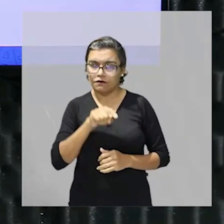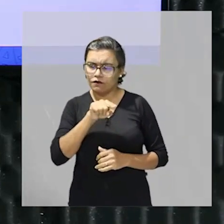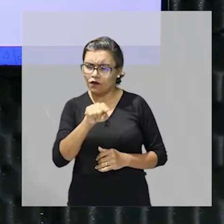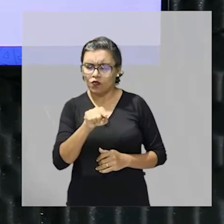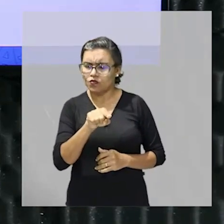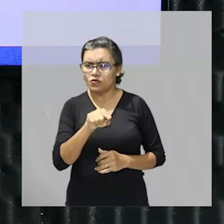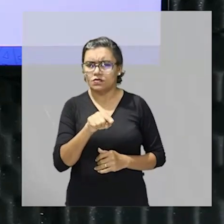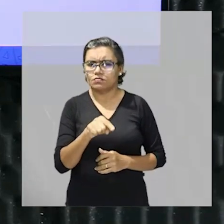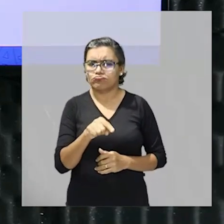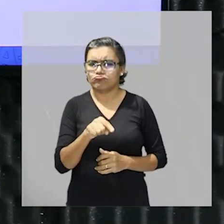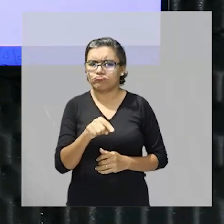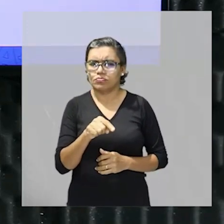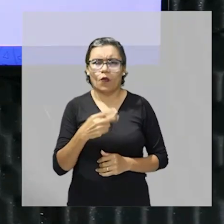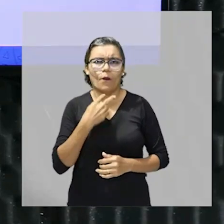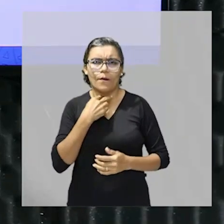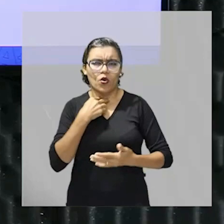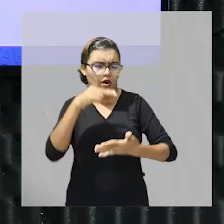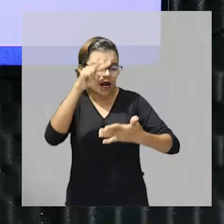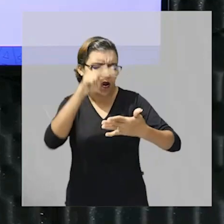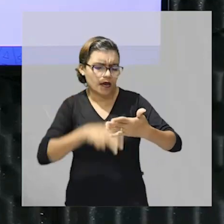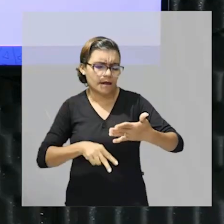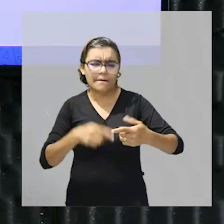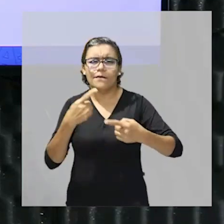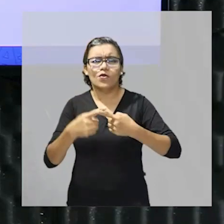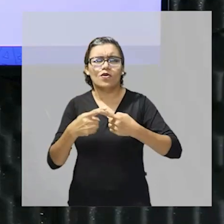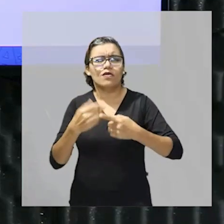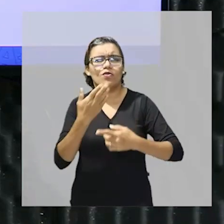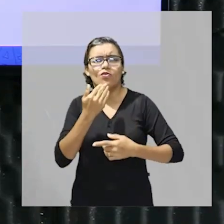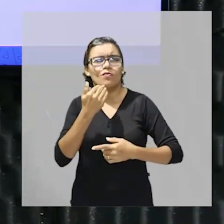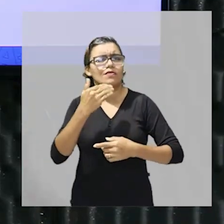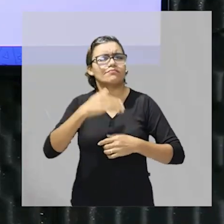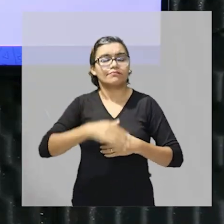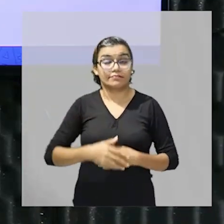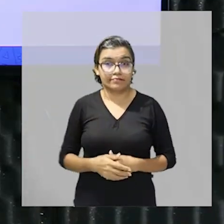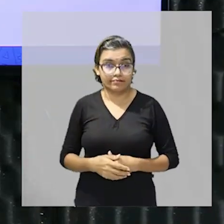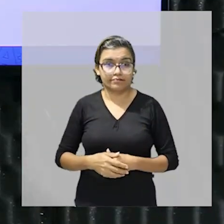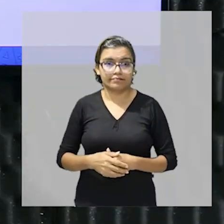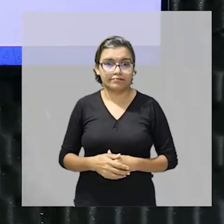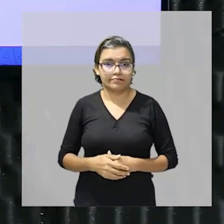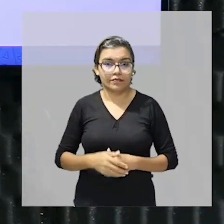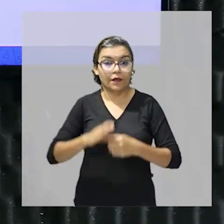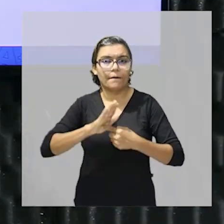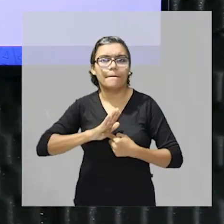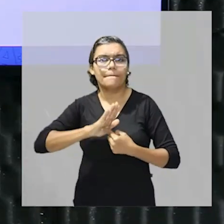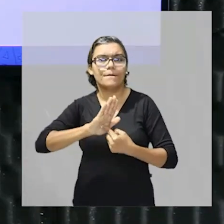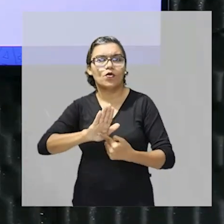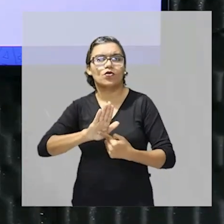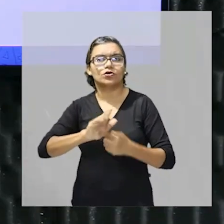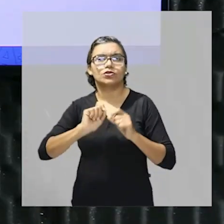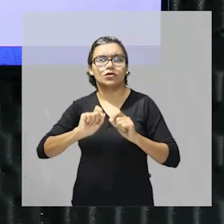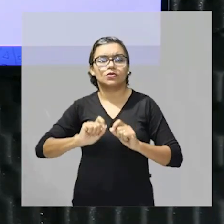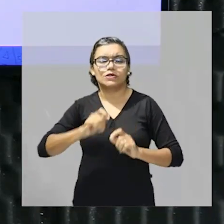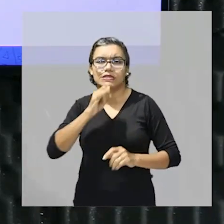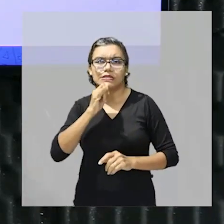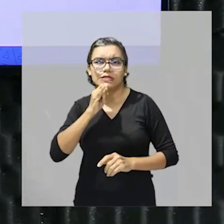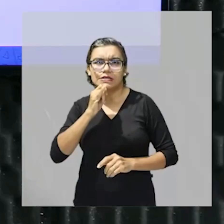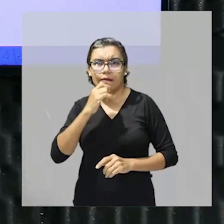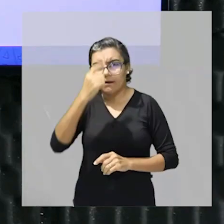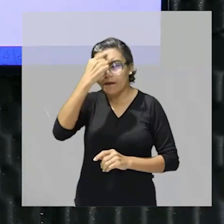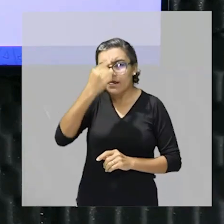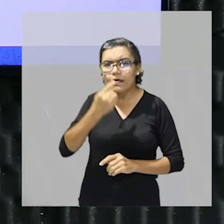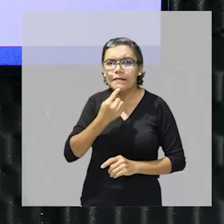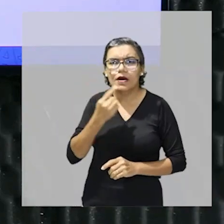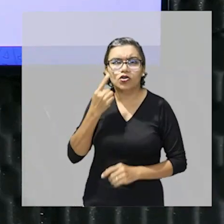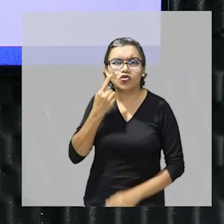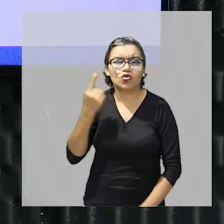ler, por que comer? O que ele destaca aqui no pôster? É a